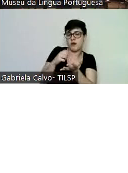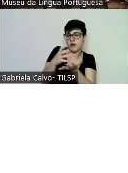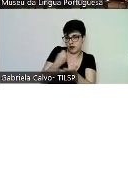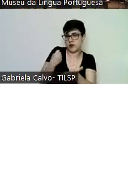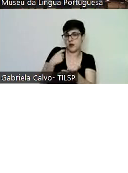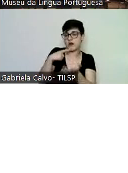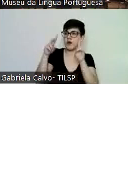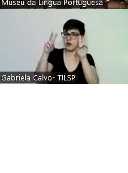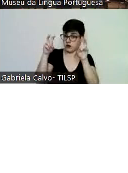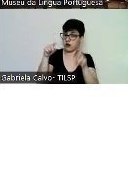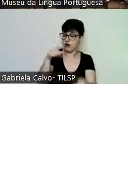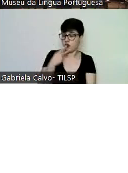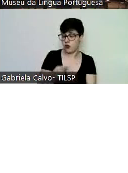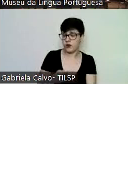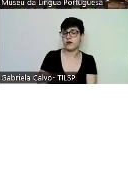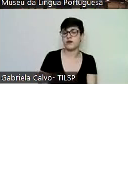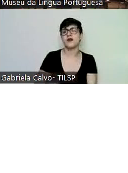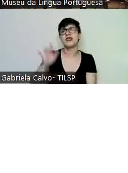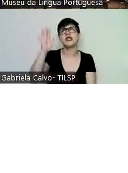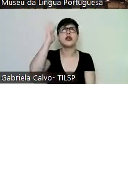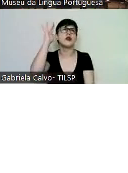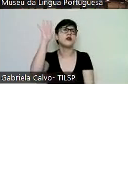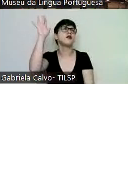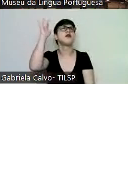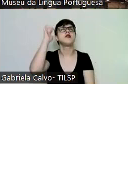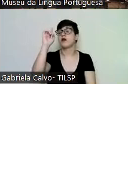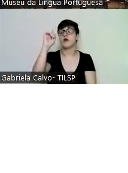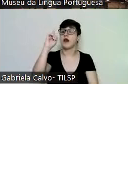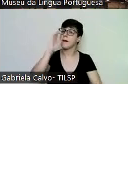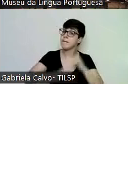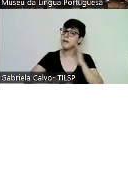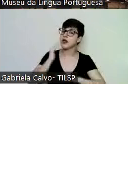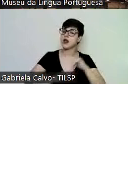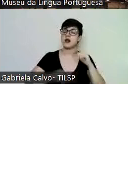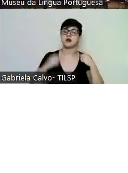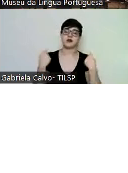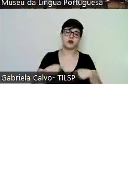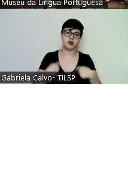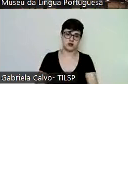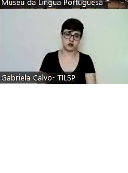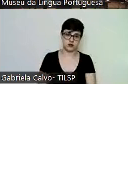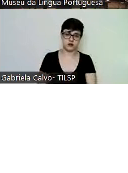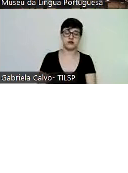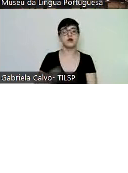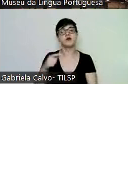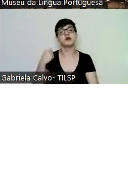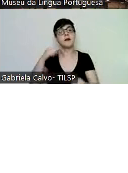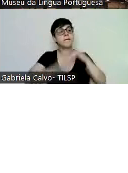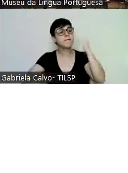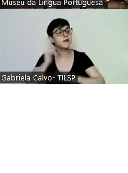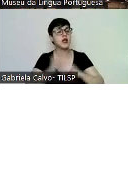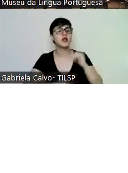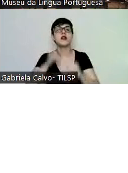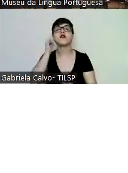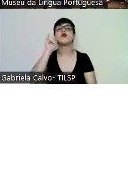bateu muito pé Isso não é uma discussão teórica Isso é uma prática nas instituições então de práticas de combate às opressões